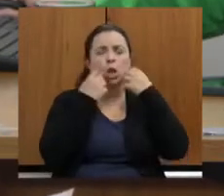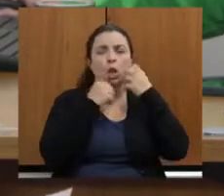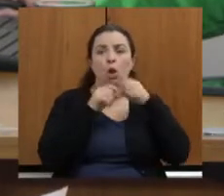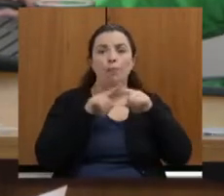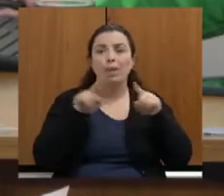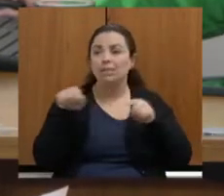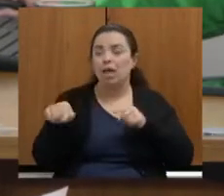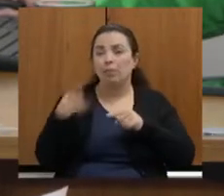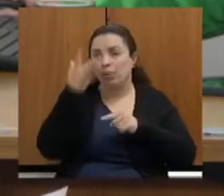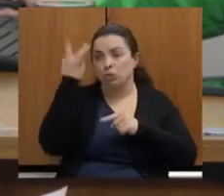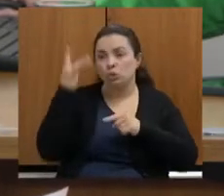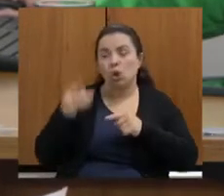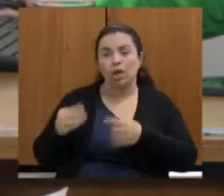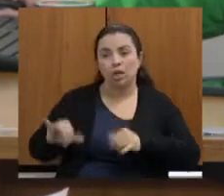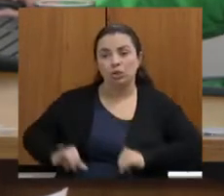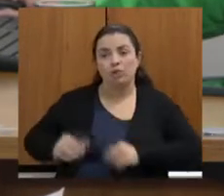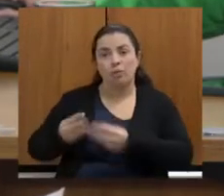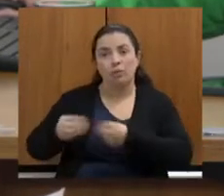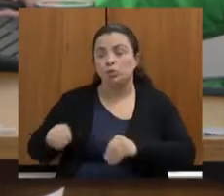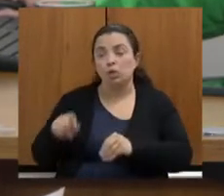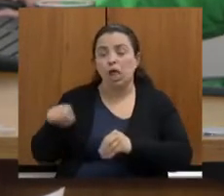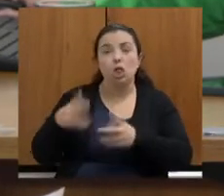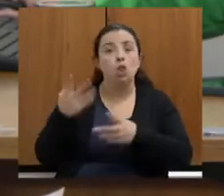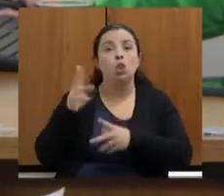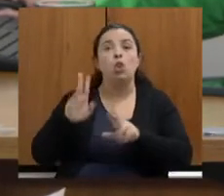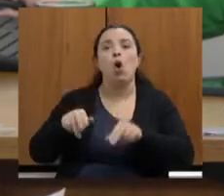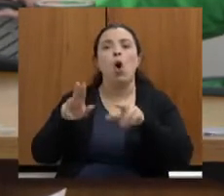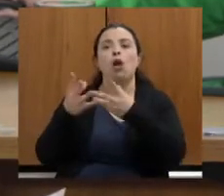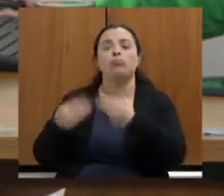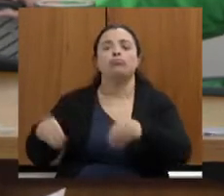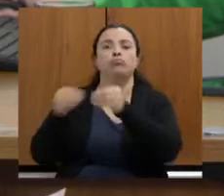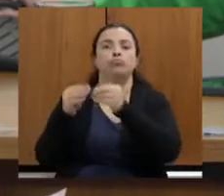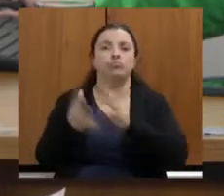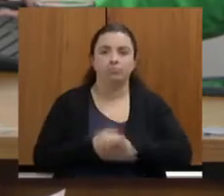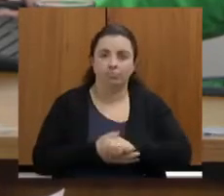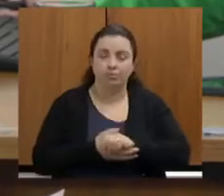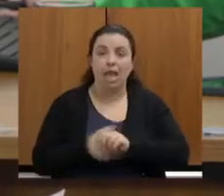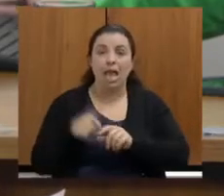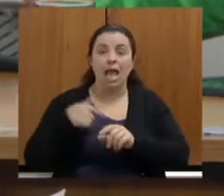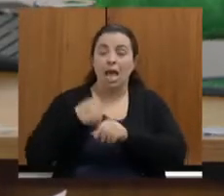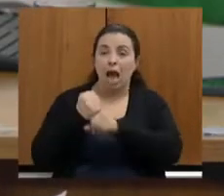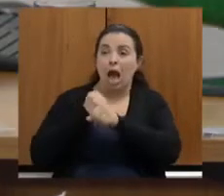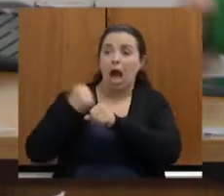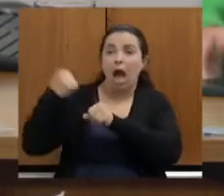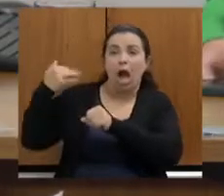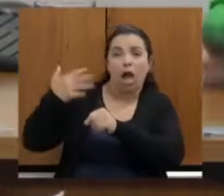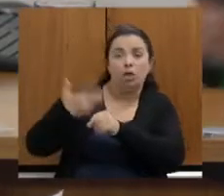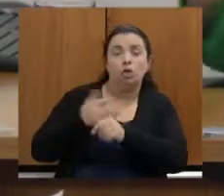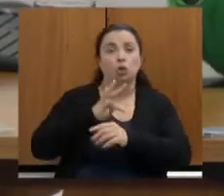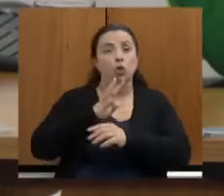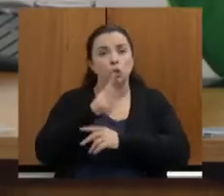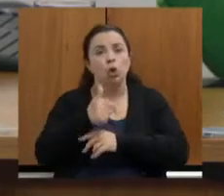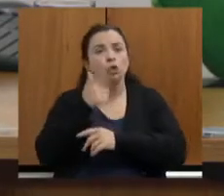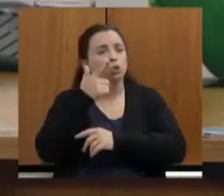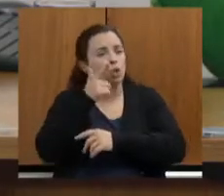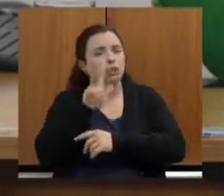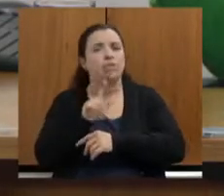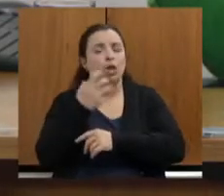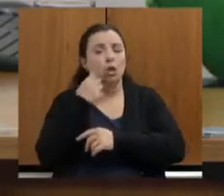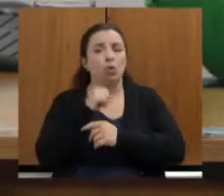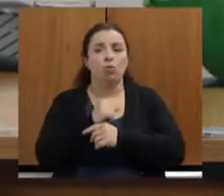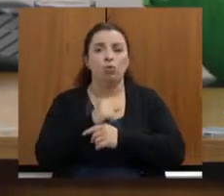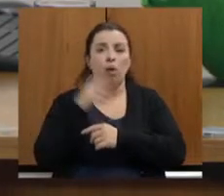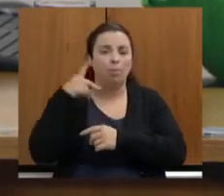não sintamos na luta virou Máquina de Fazer Dinheiro esse tempo todo todos ganham é Procuradores